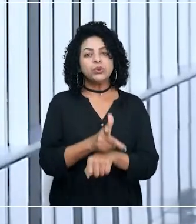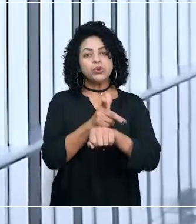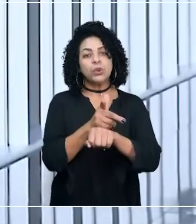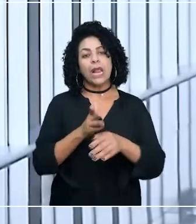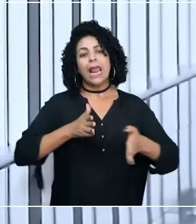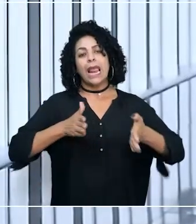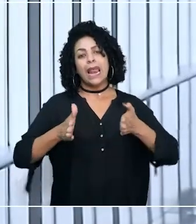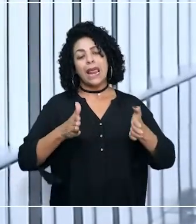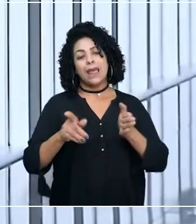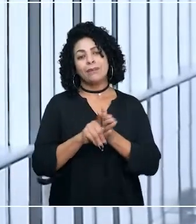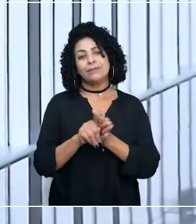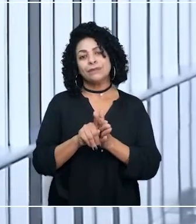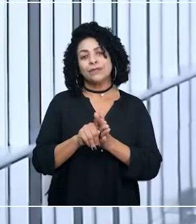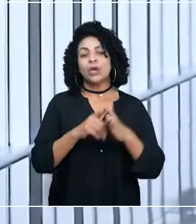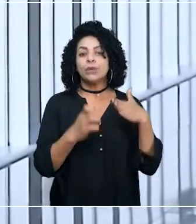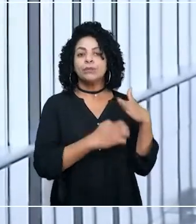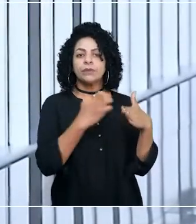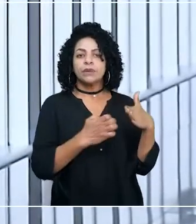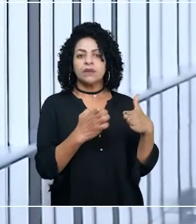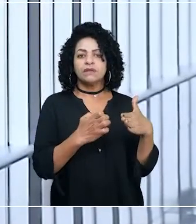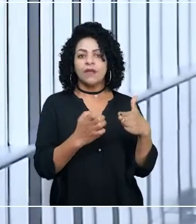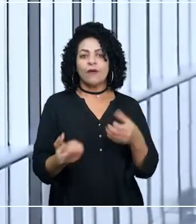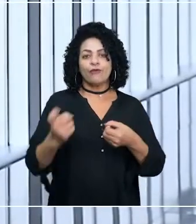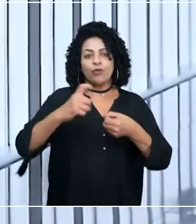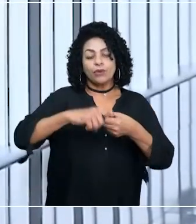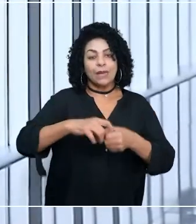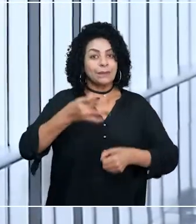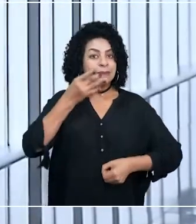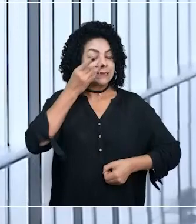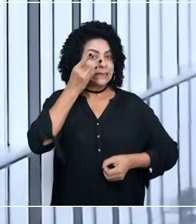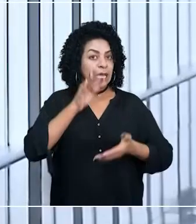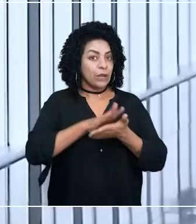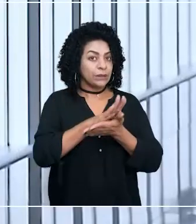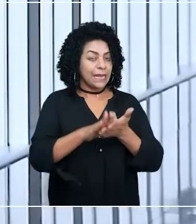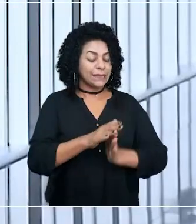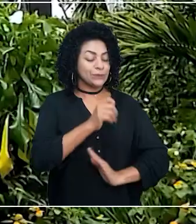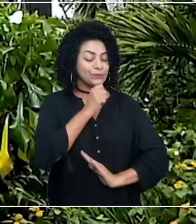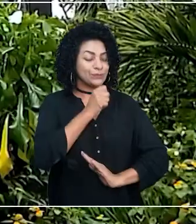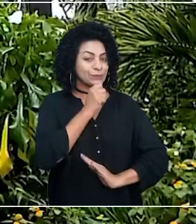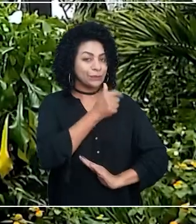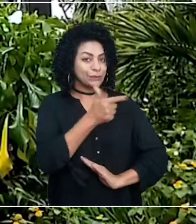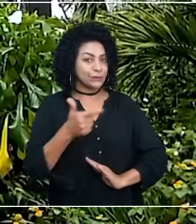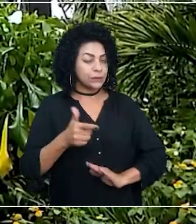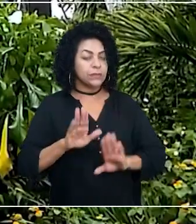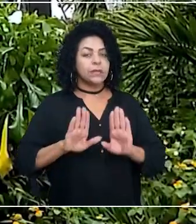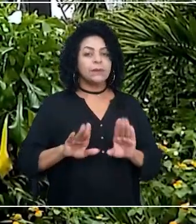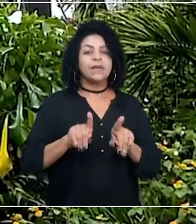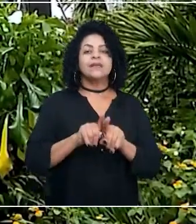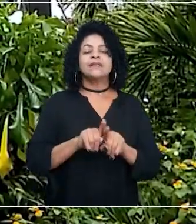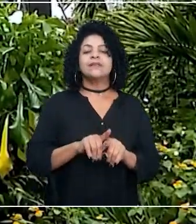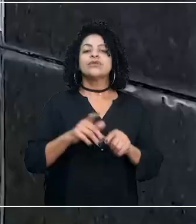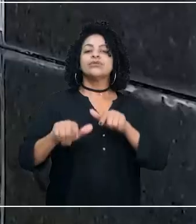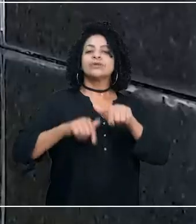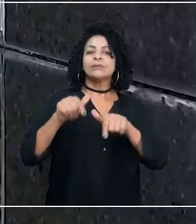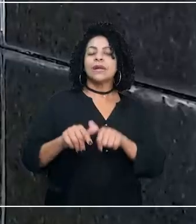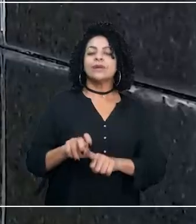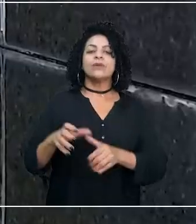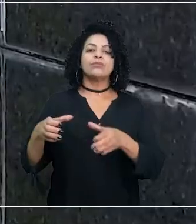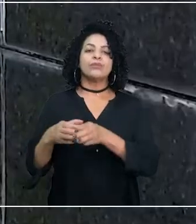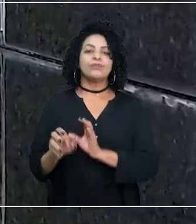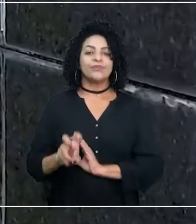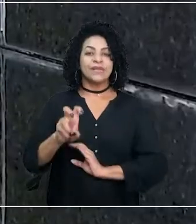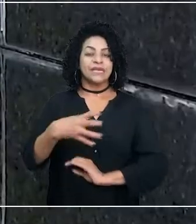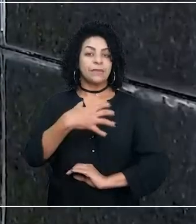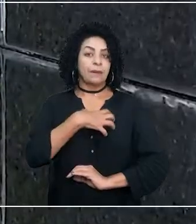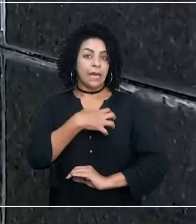teletrabalho por determinação da mineradora sem opção de retornar ao presencial o Tribunal Regional do Trabalho da quinta região